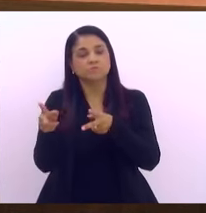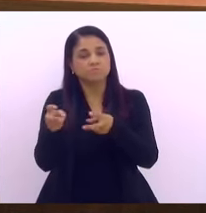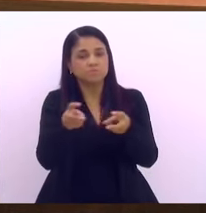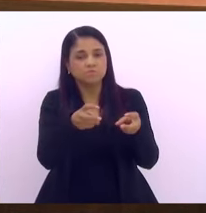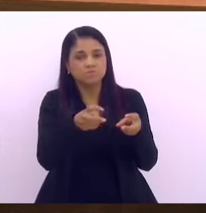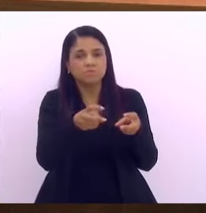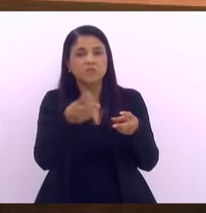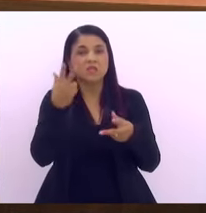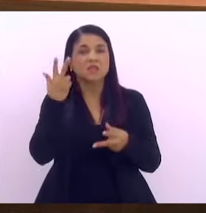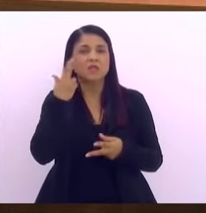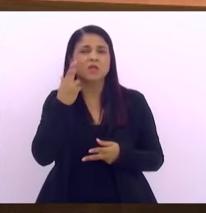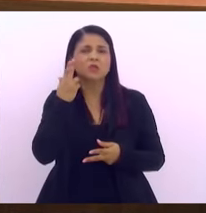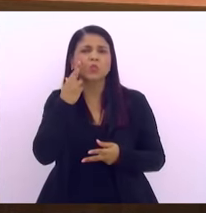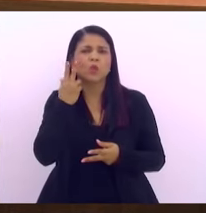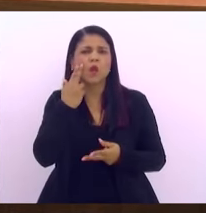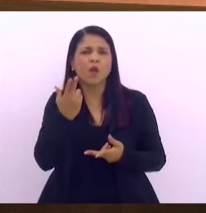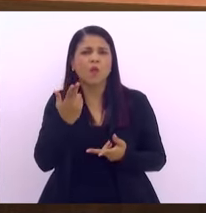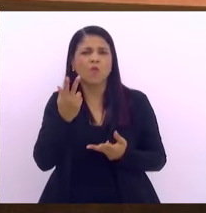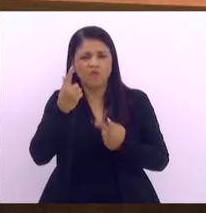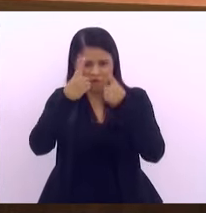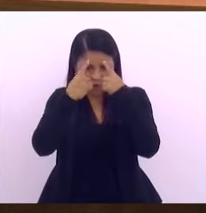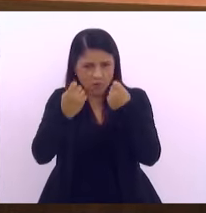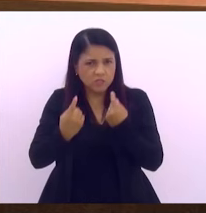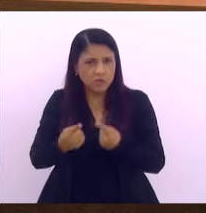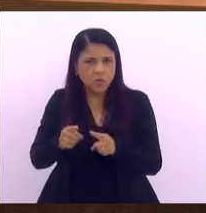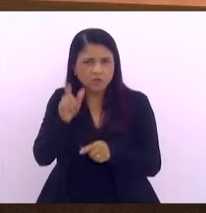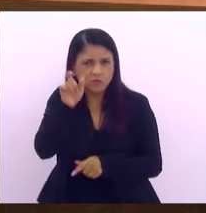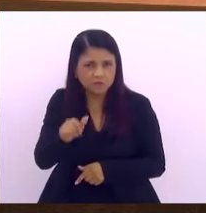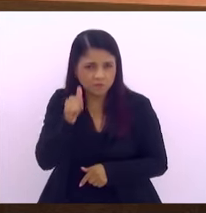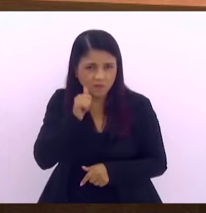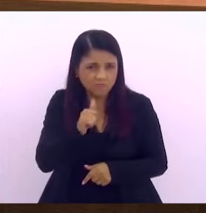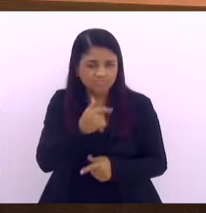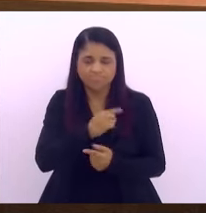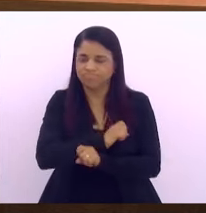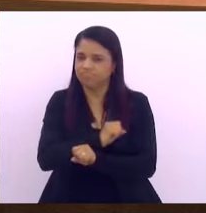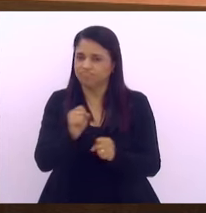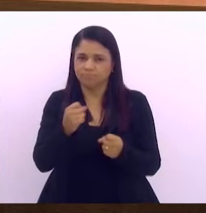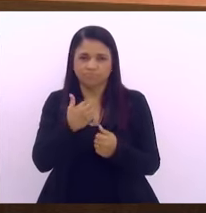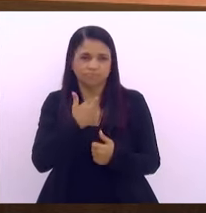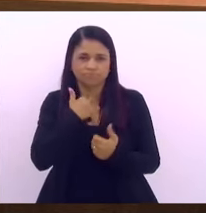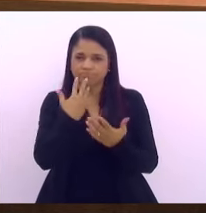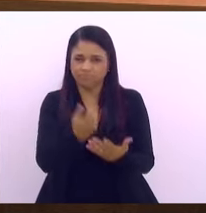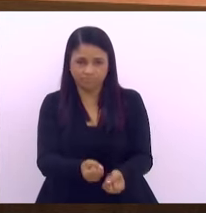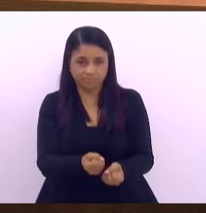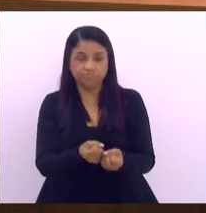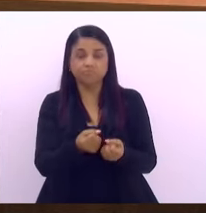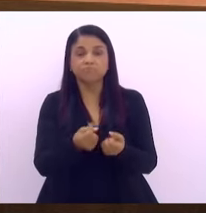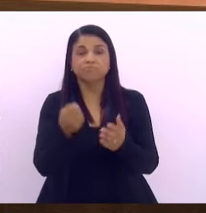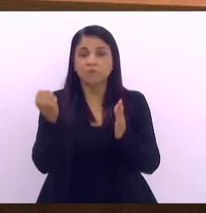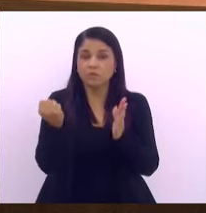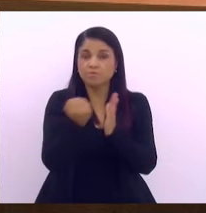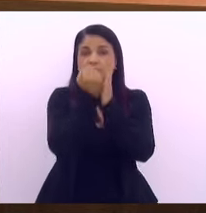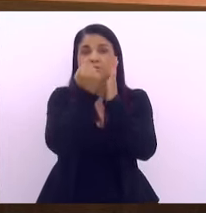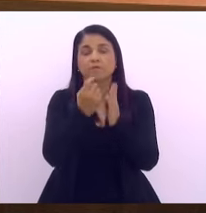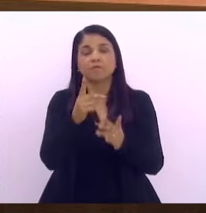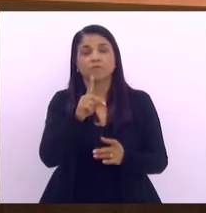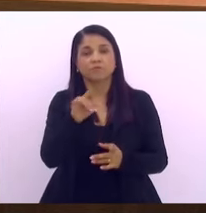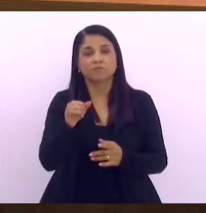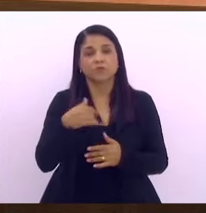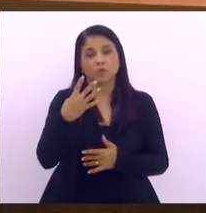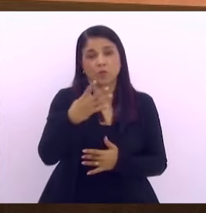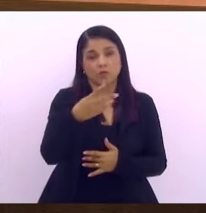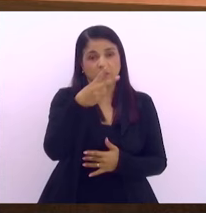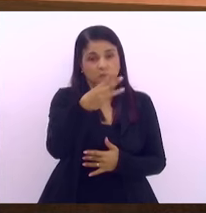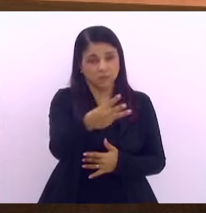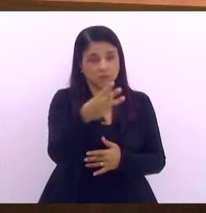sendo naturalizada a violência contra a mulher. Então, que o dia de hoje também marque não só a história desses 43